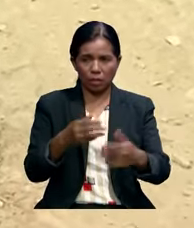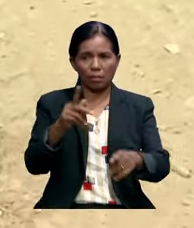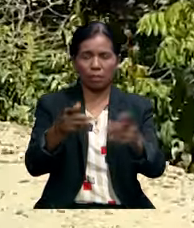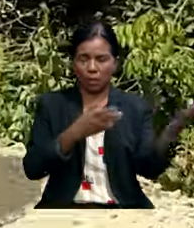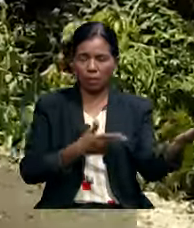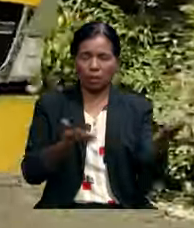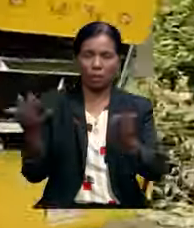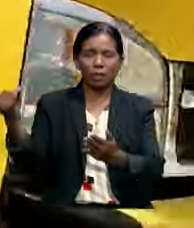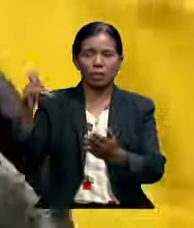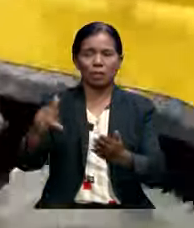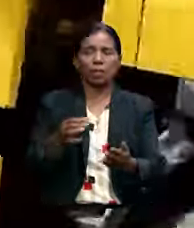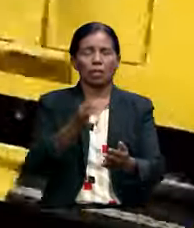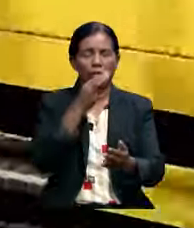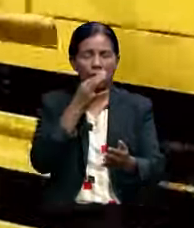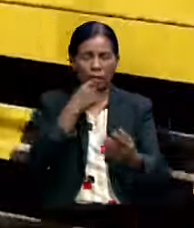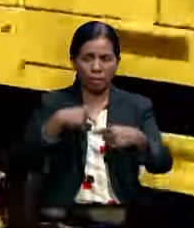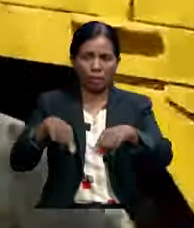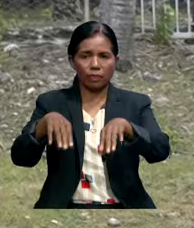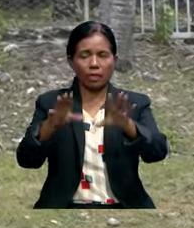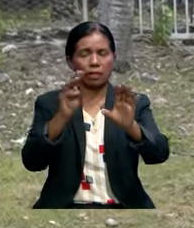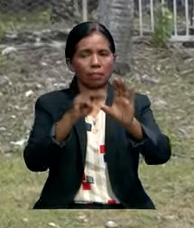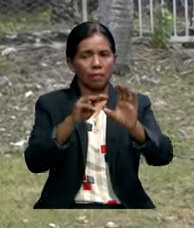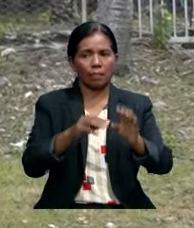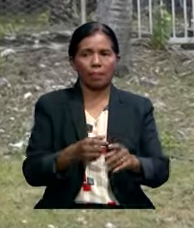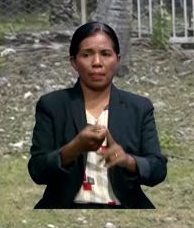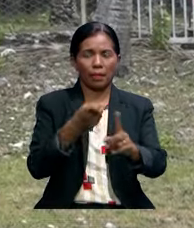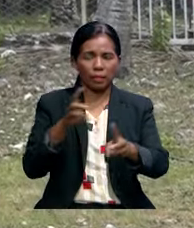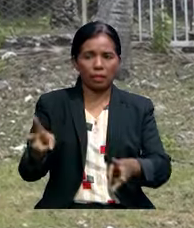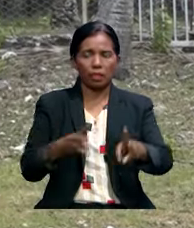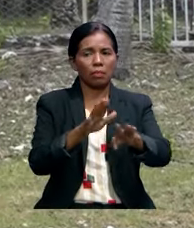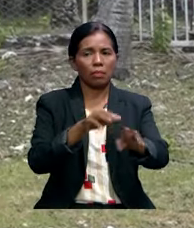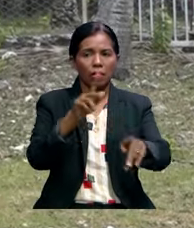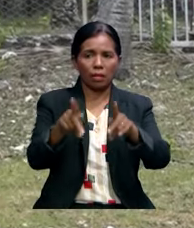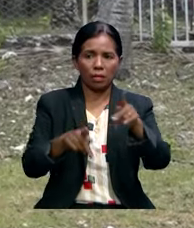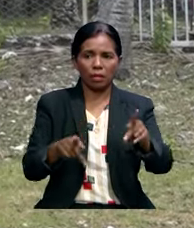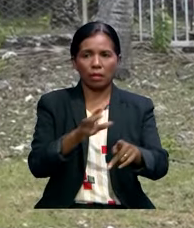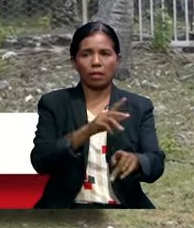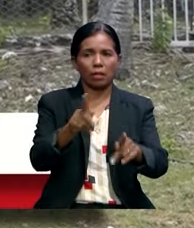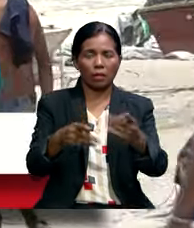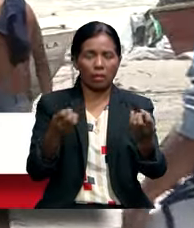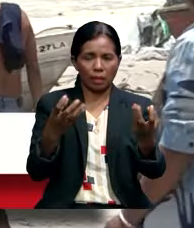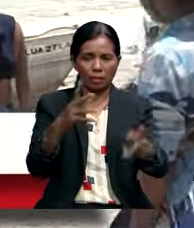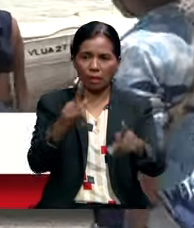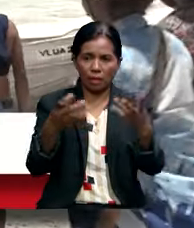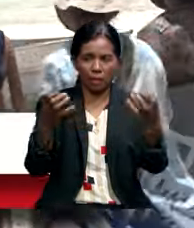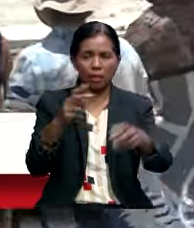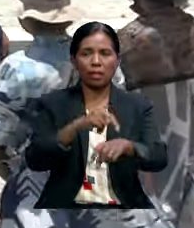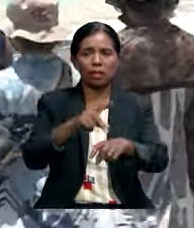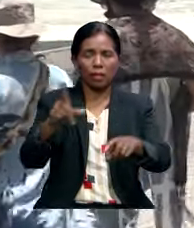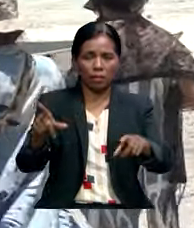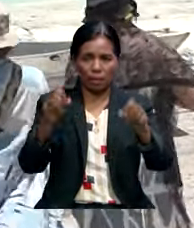transporte sirne produto local ba mercado. Li husi estrada bele ganha ema, e turista ga local, ga nacional